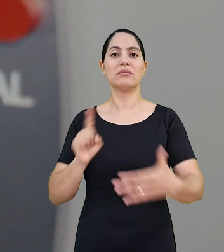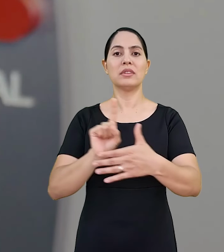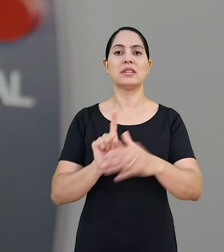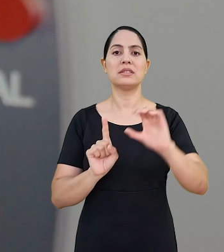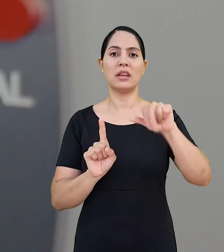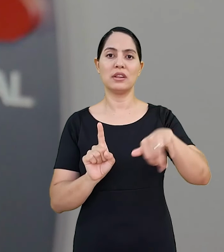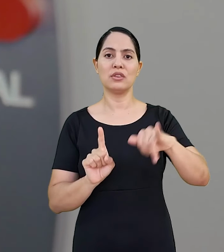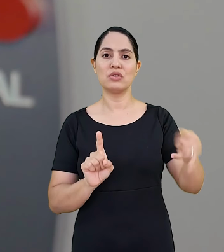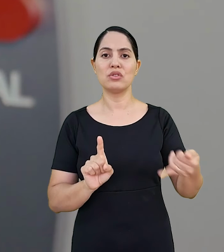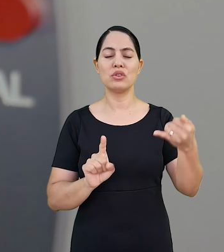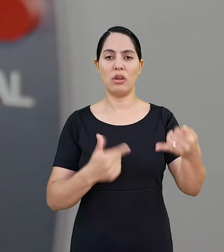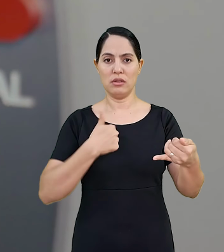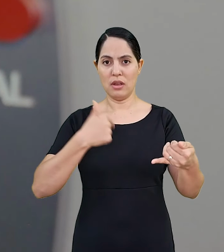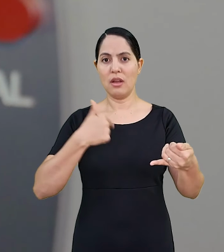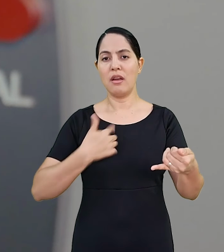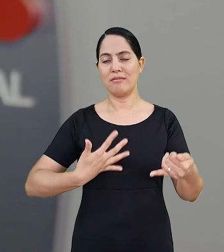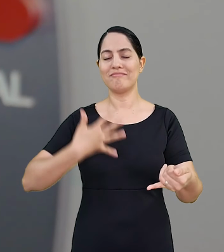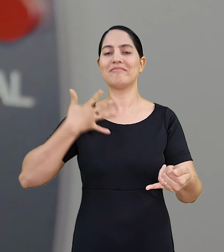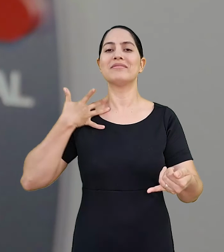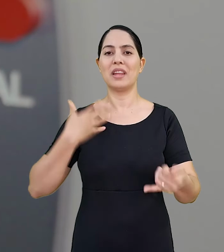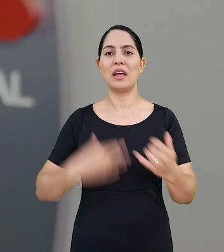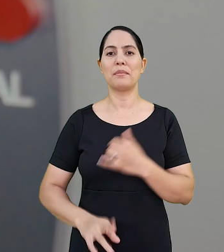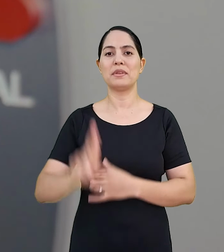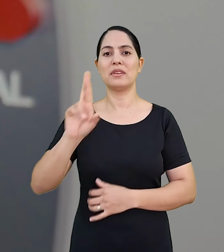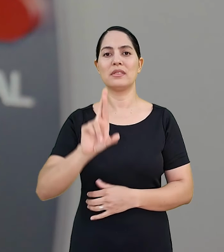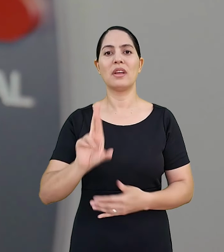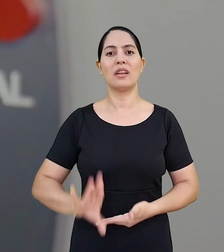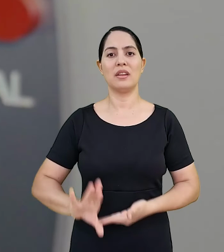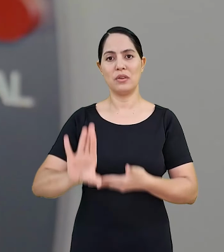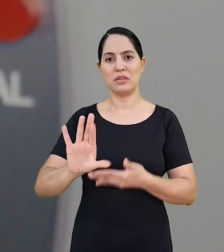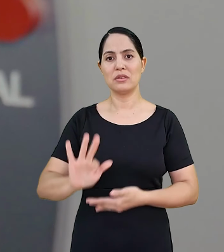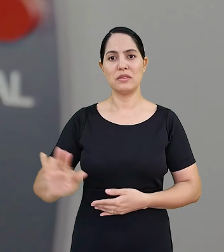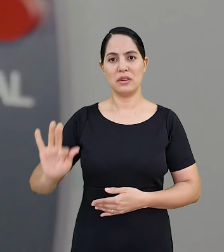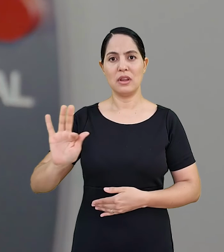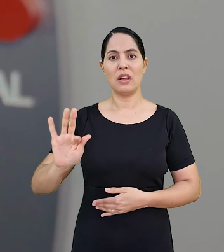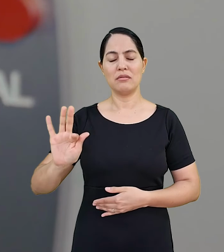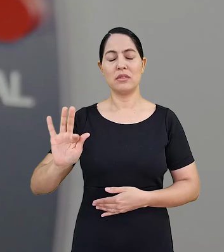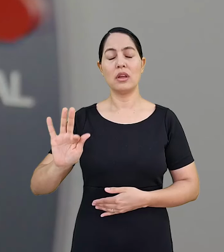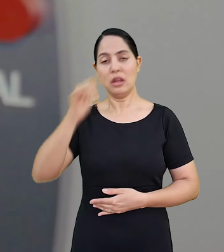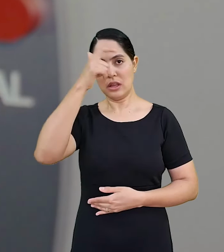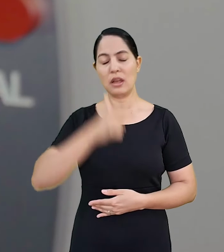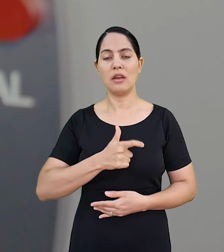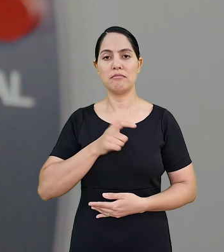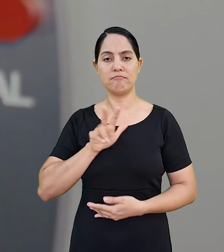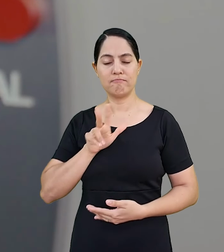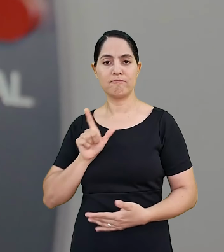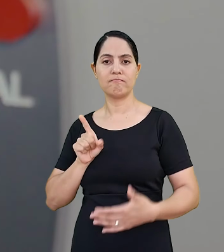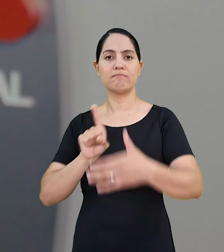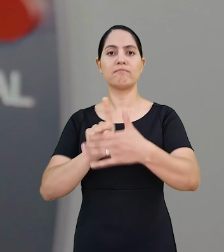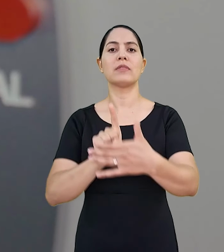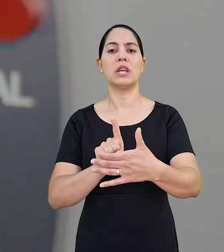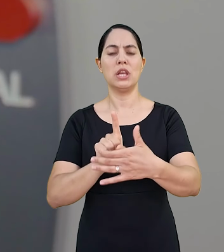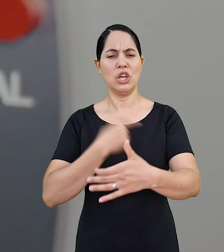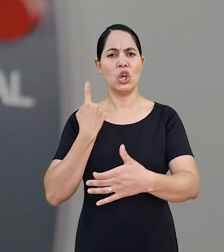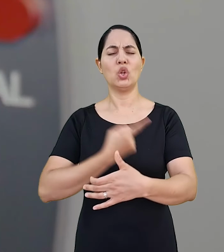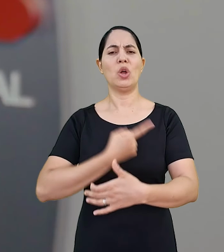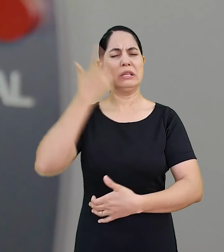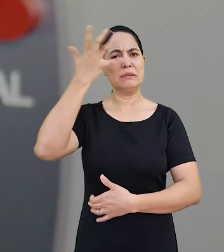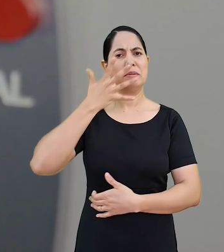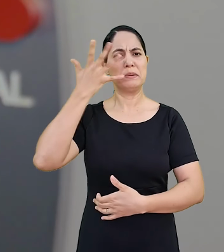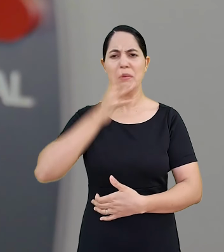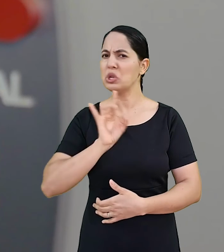pelo presidente Beto para representar o Conselho Federal e eu vou repetir aqui o que eu disse no início da minha fala lá. Nós subimos àquela tribuna para defender não